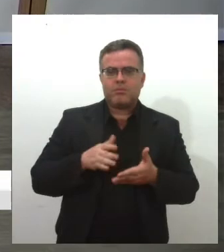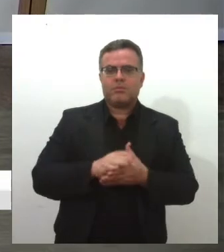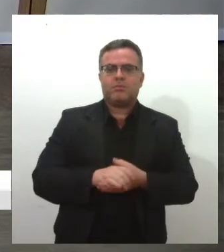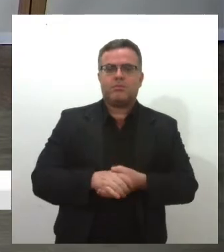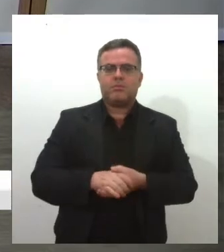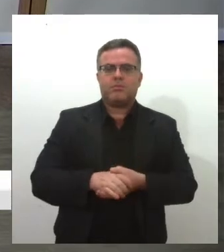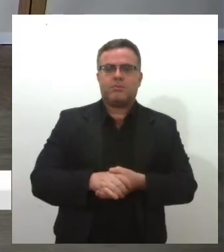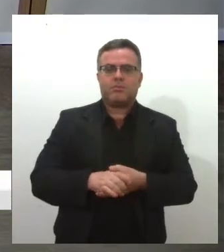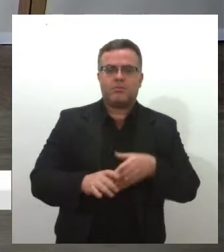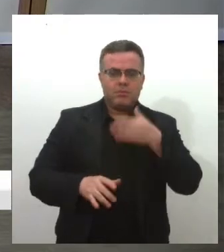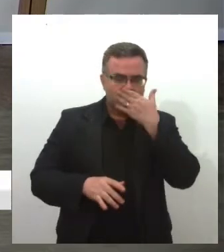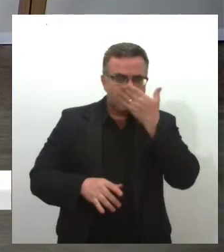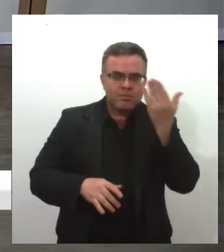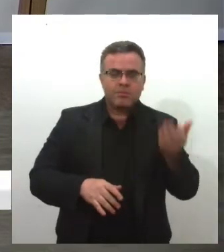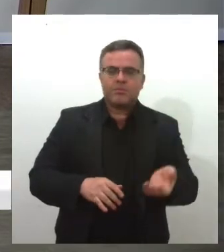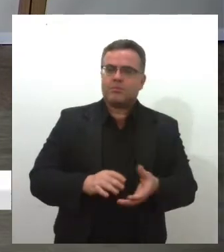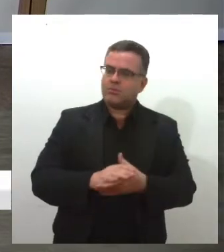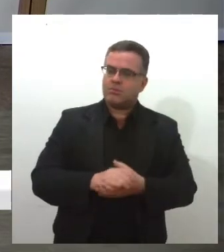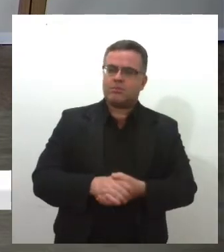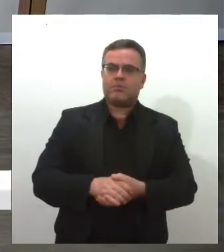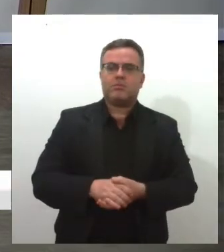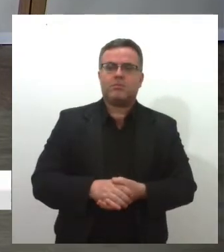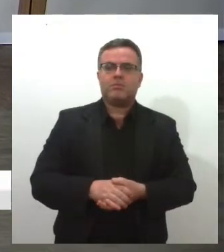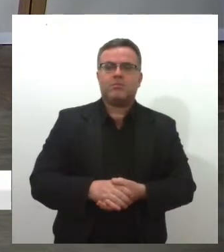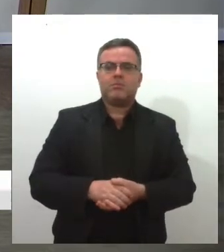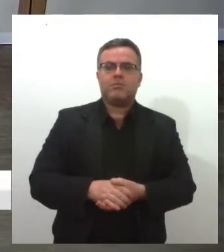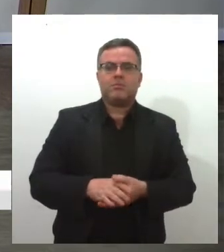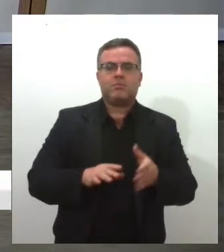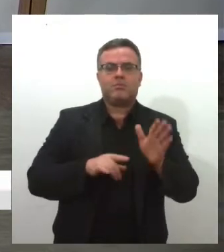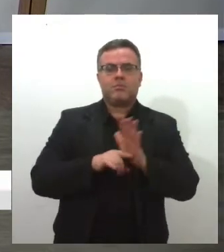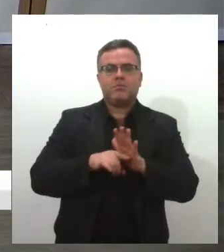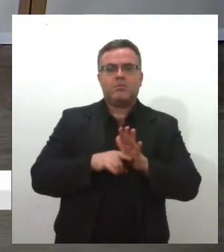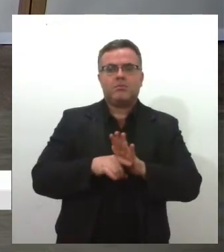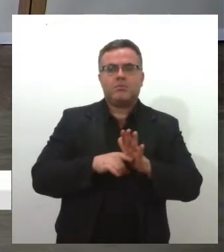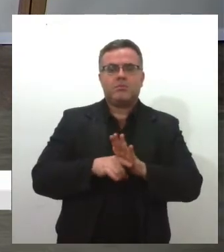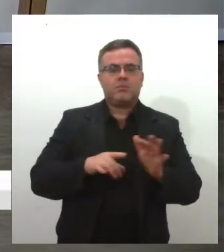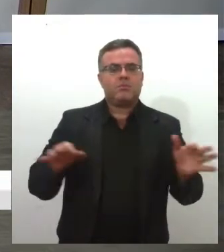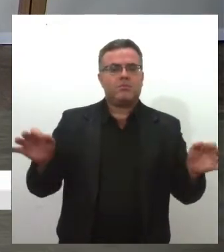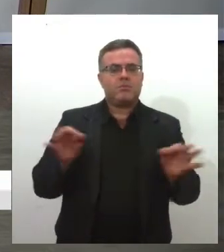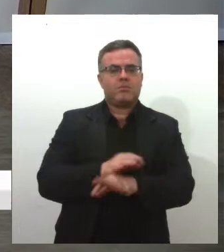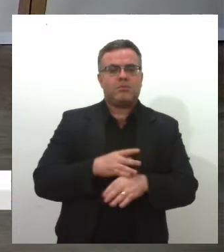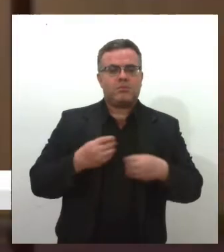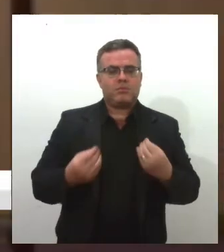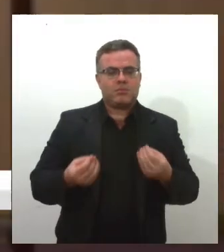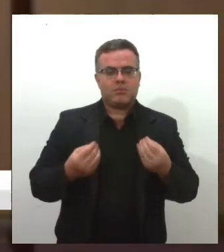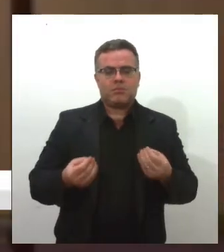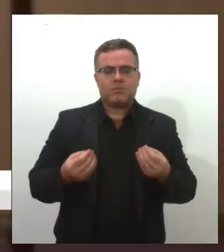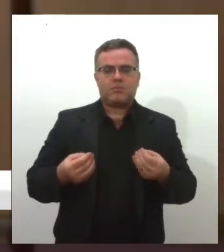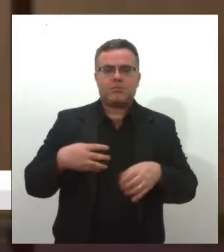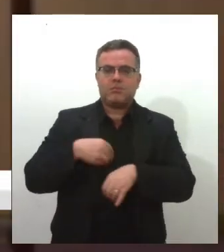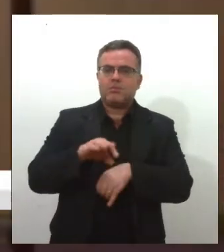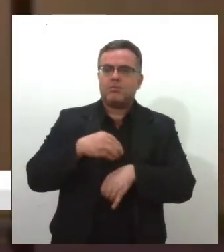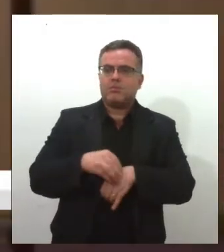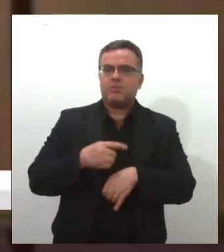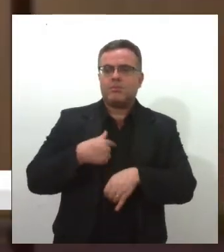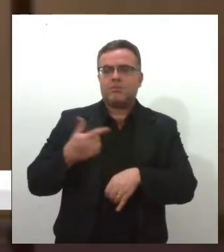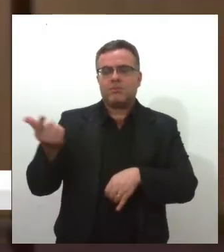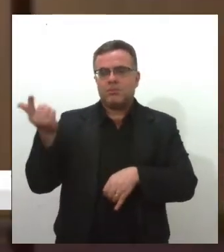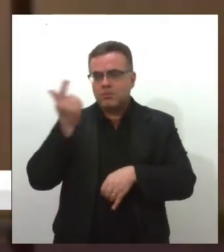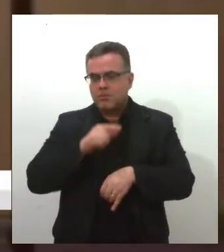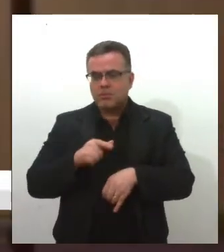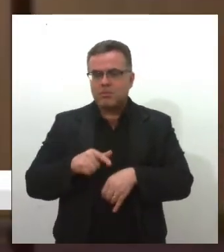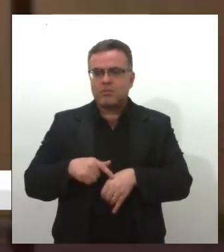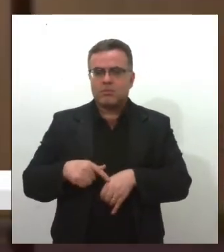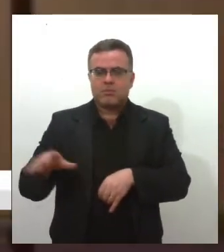Olha, o que eu tenho, de tudo que eu pesquisei, de todas as informações que eu consegui obter,